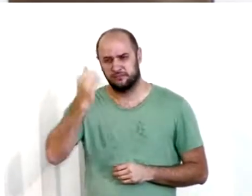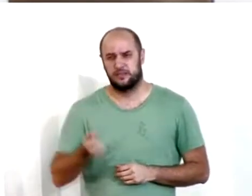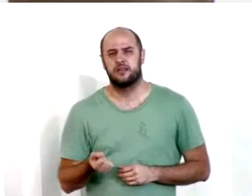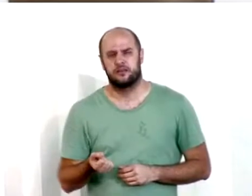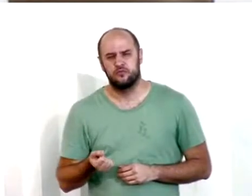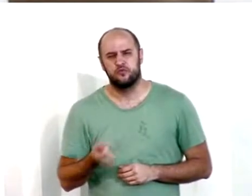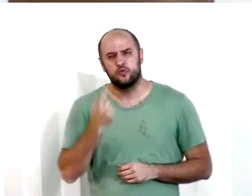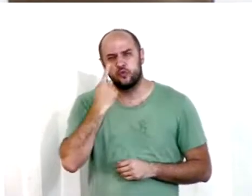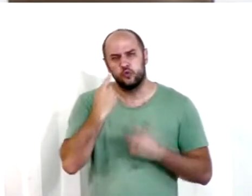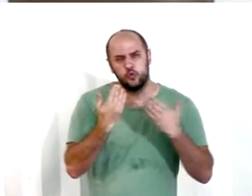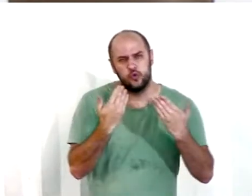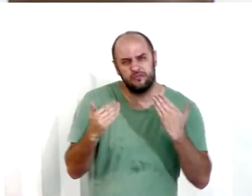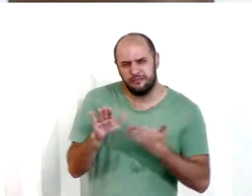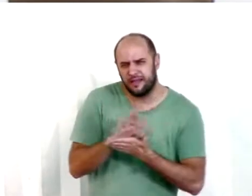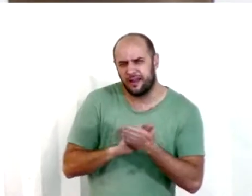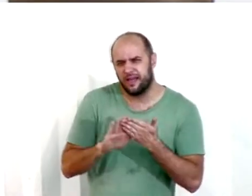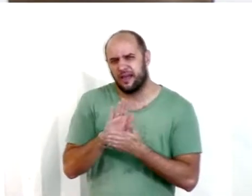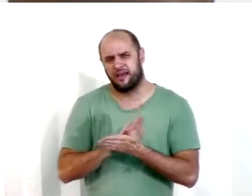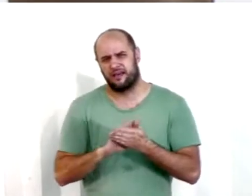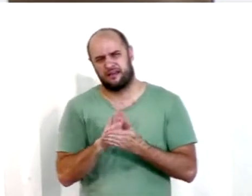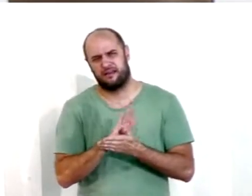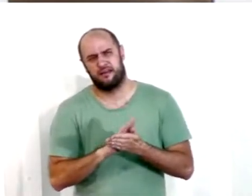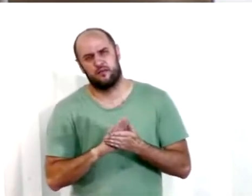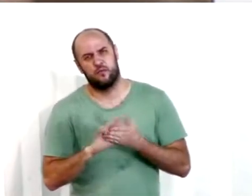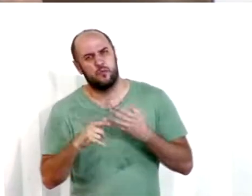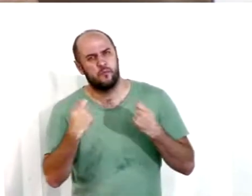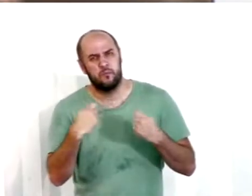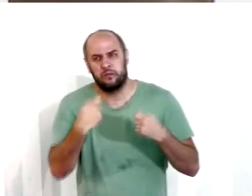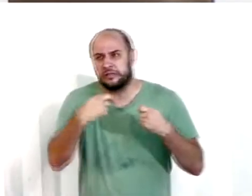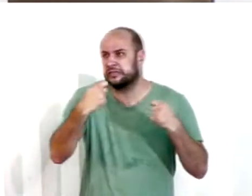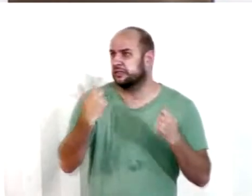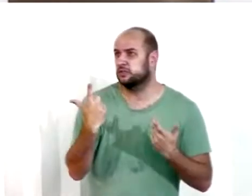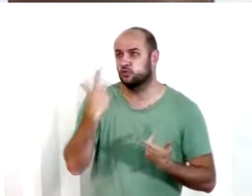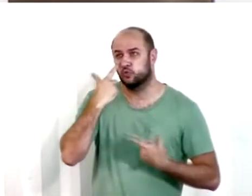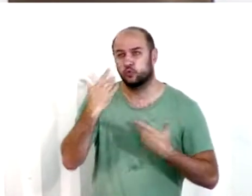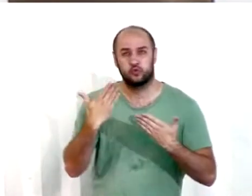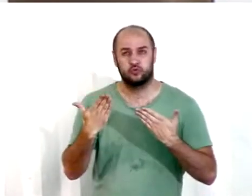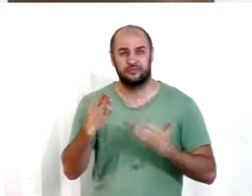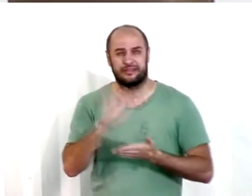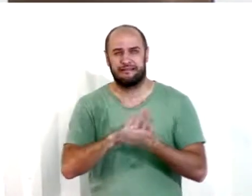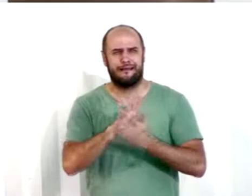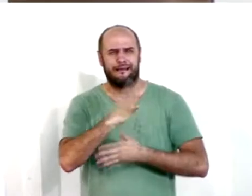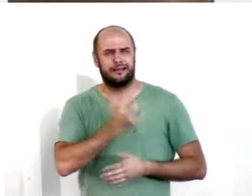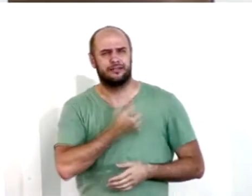dúvidas. Eu não preciso ver numa tensão de que hoje eu estou salvo e amanhã não,